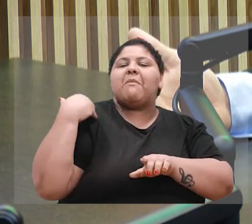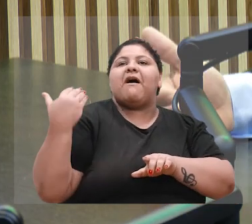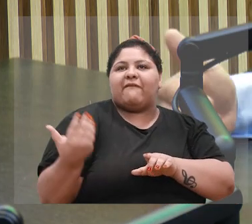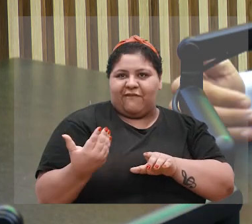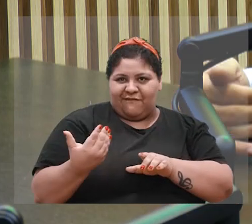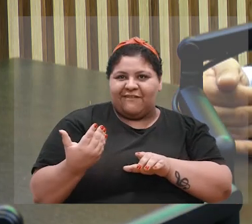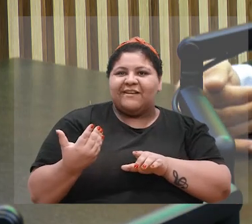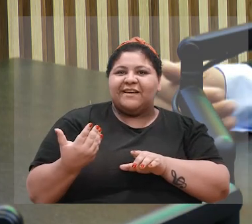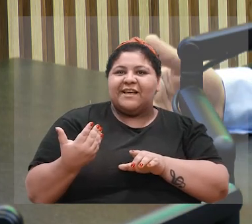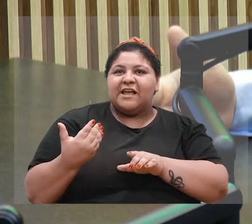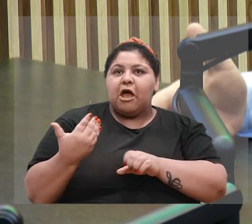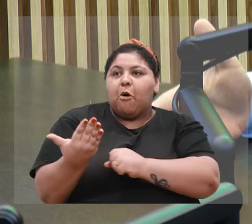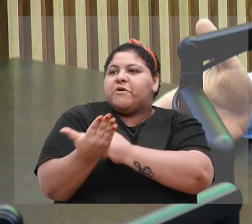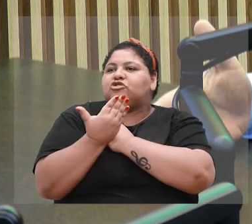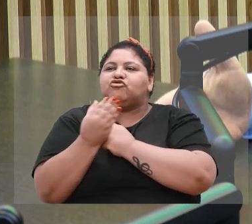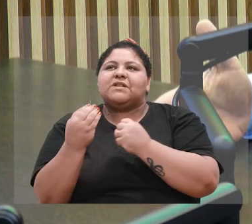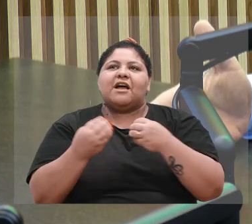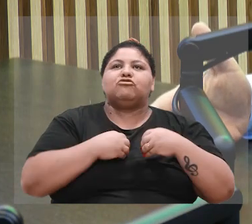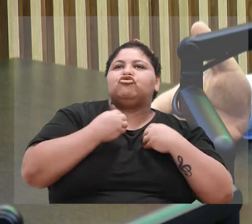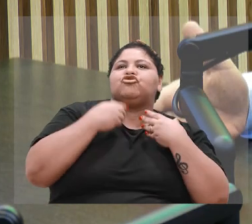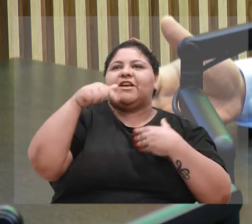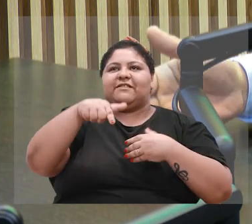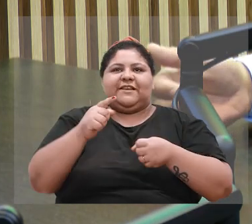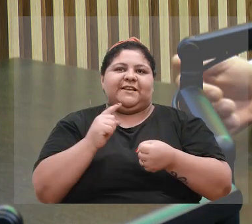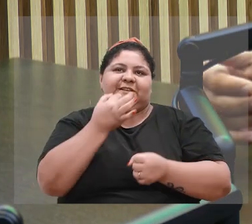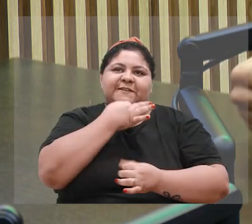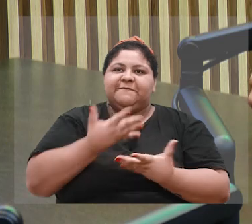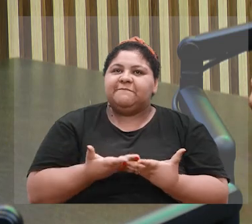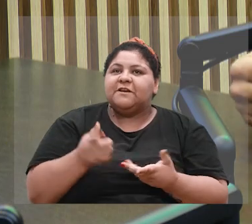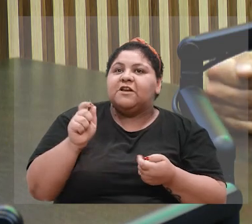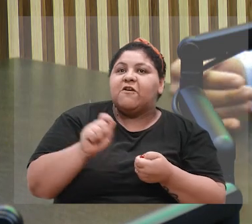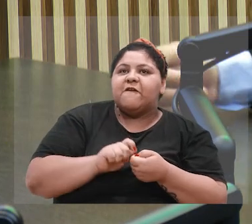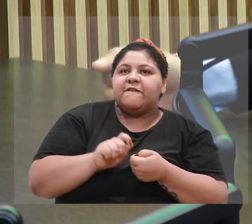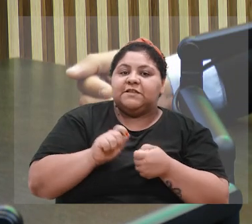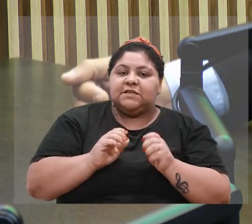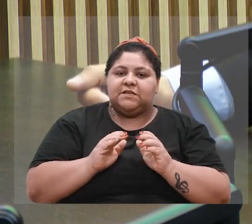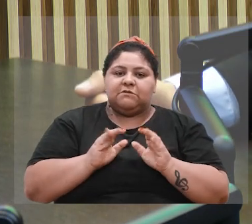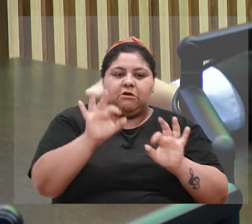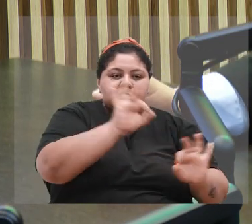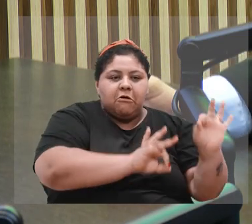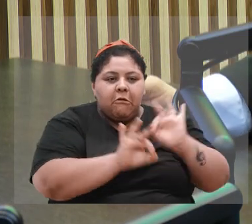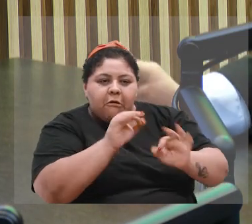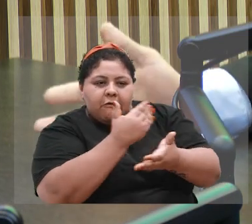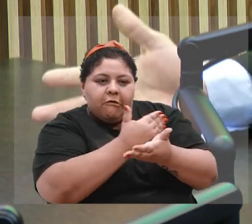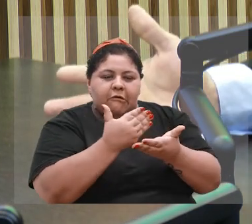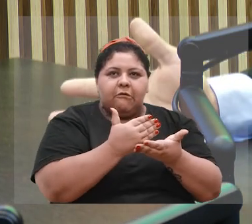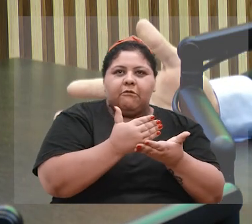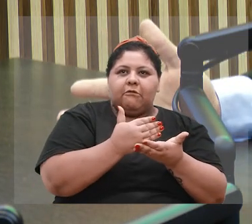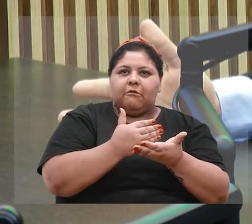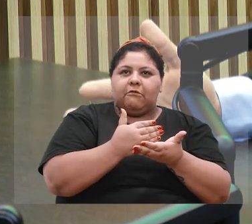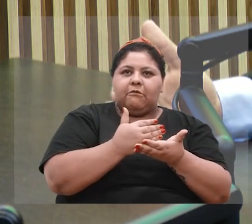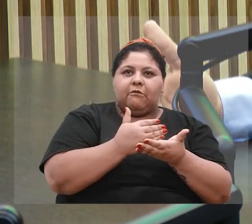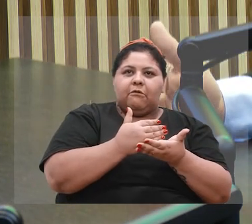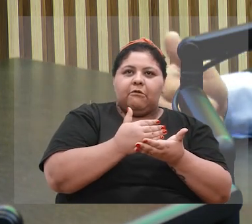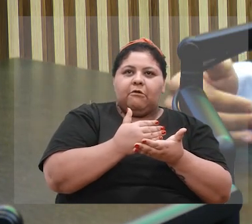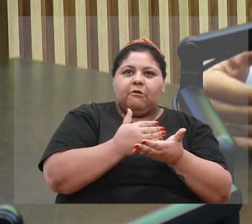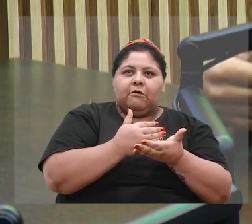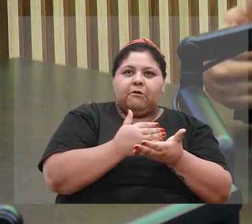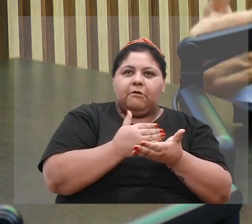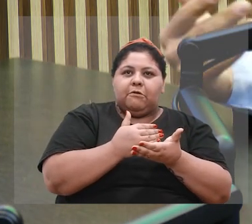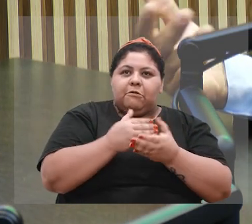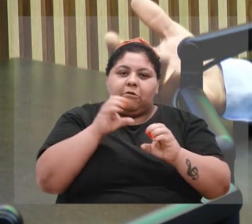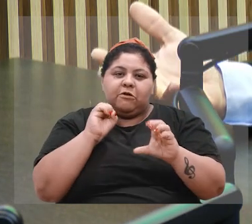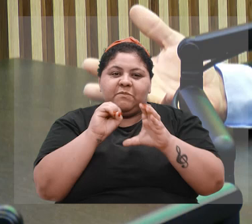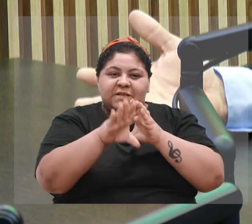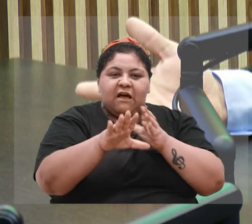forma. E nós fazíamos esse direcionamento. No início, nós direcionávamos para alguns centros que tinham espalhados pela cidade.